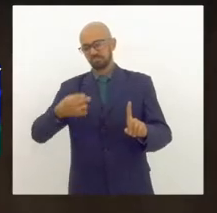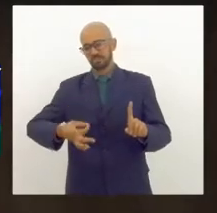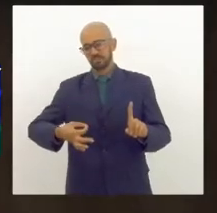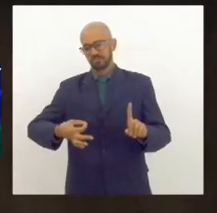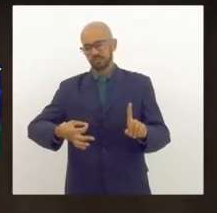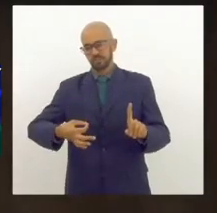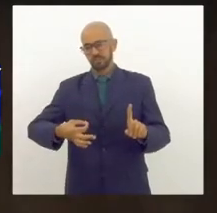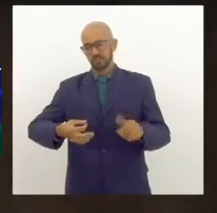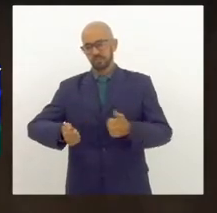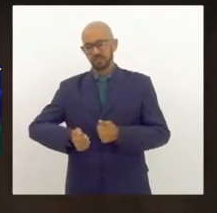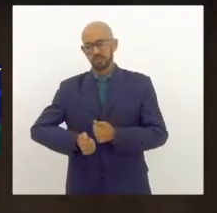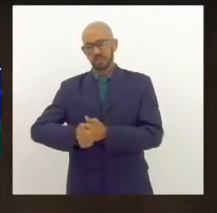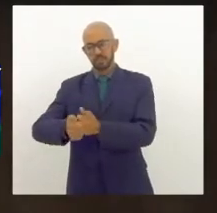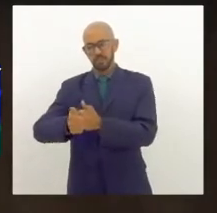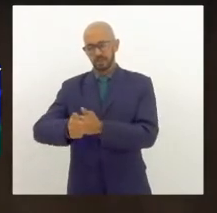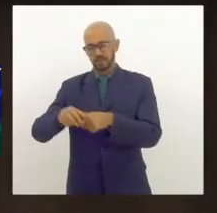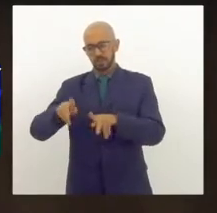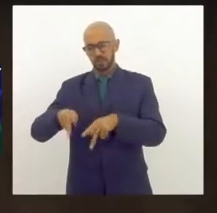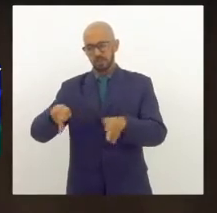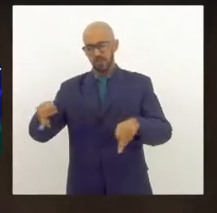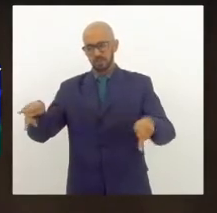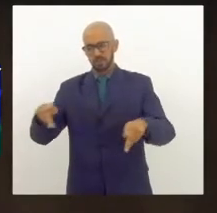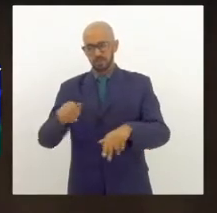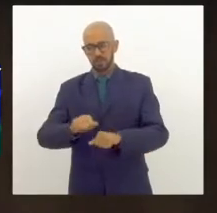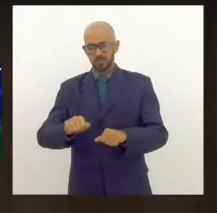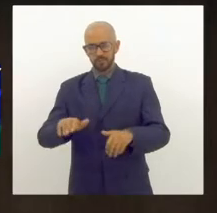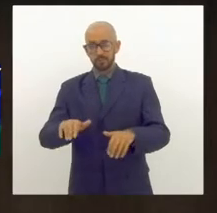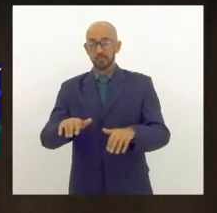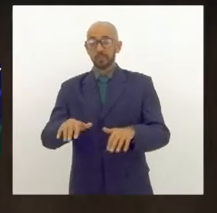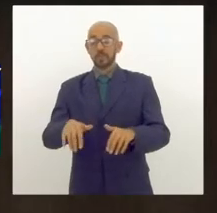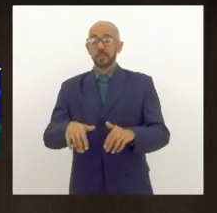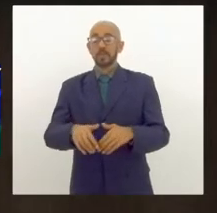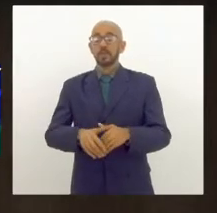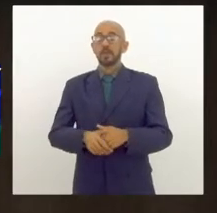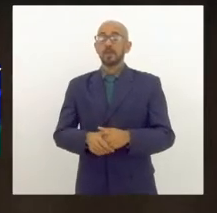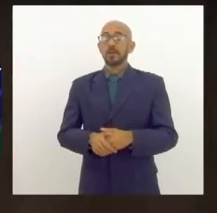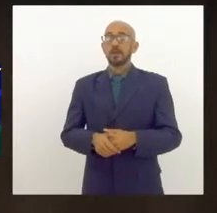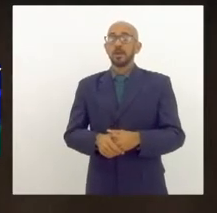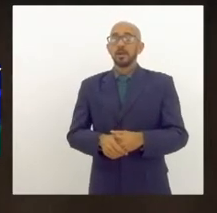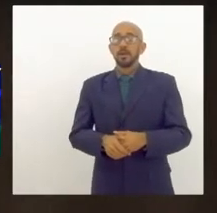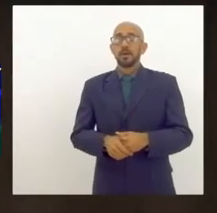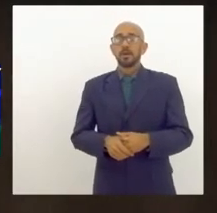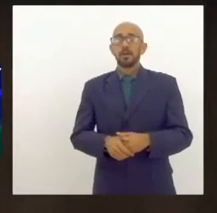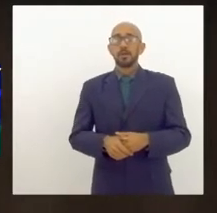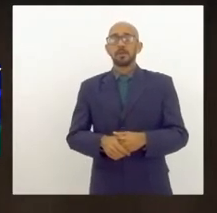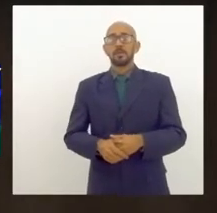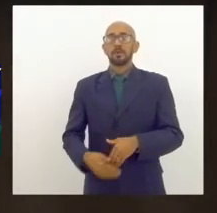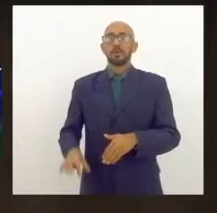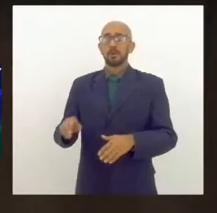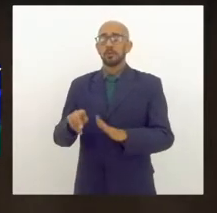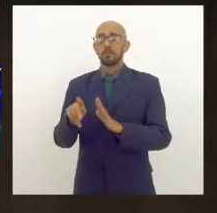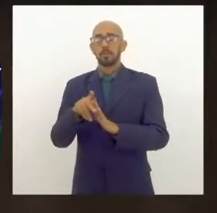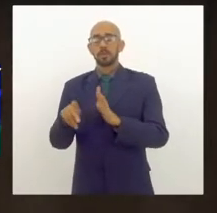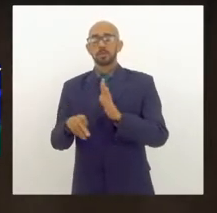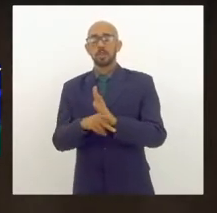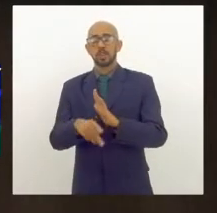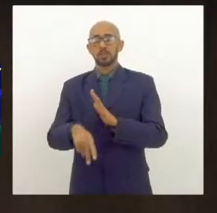a favor da nossa população. Assim posto, o projeto de